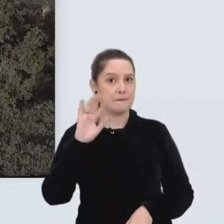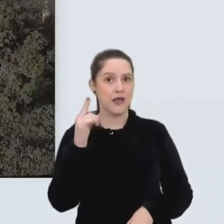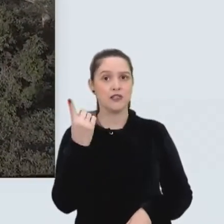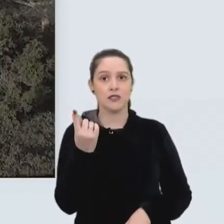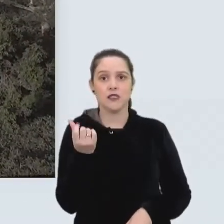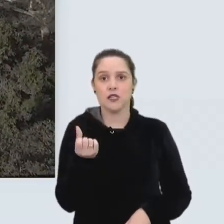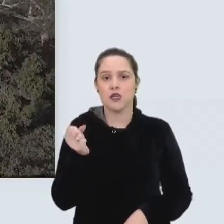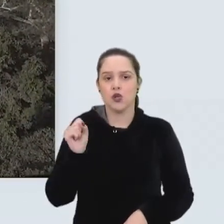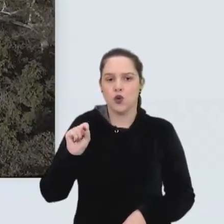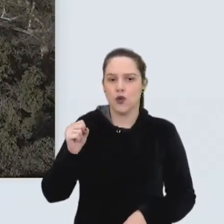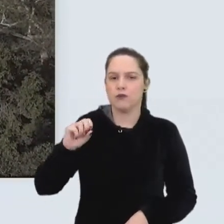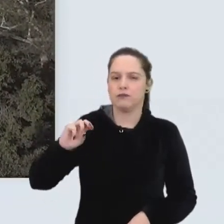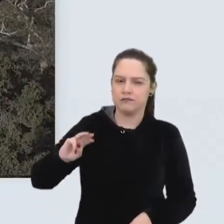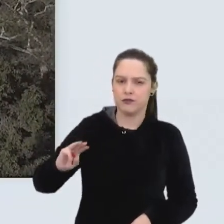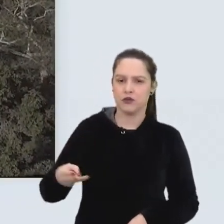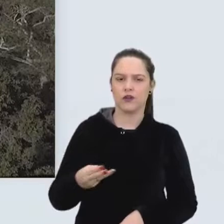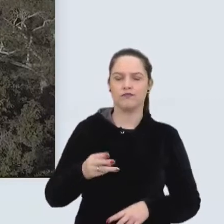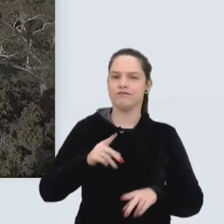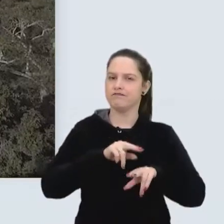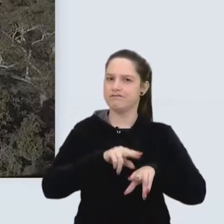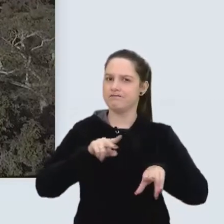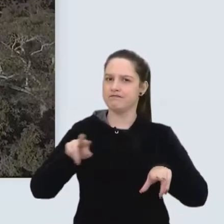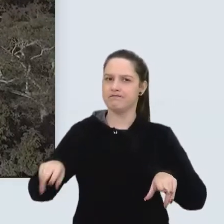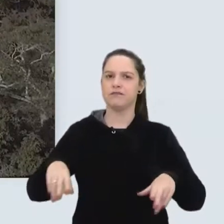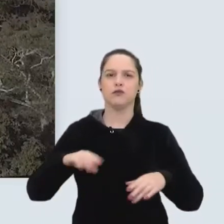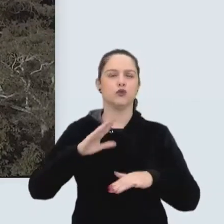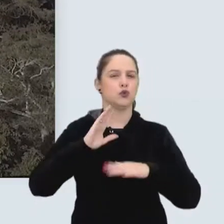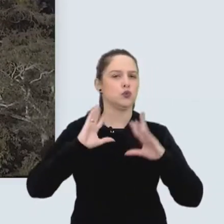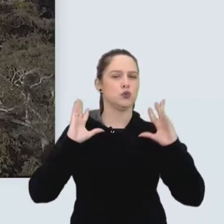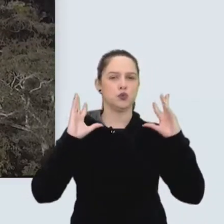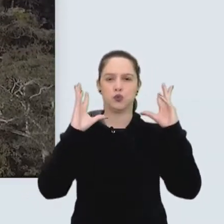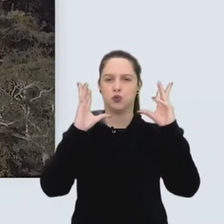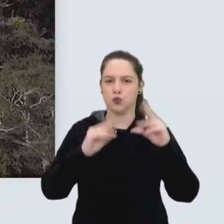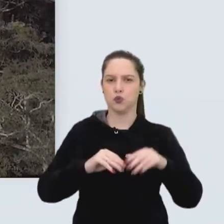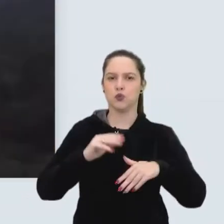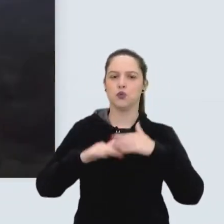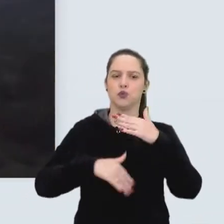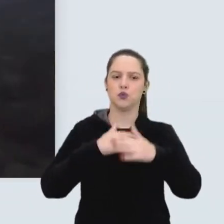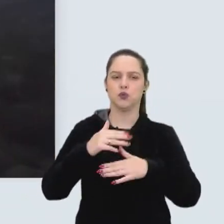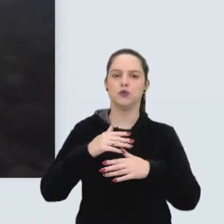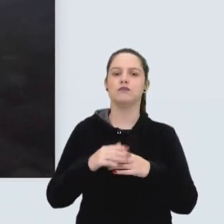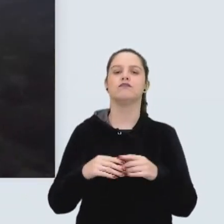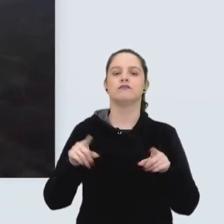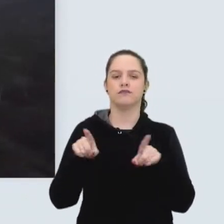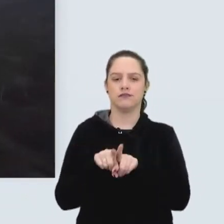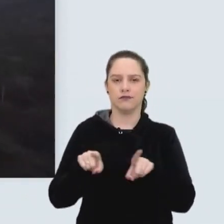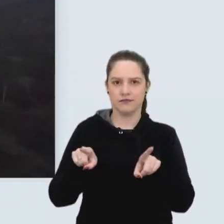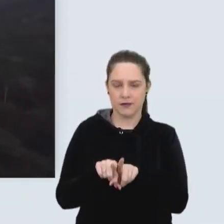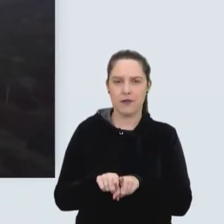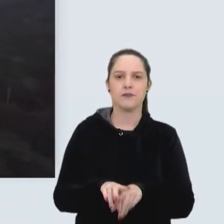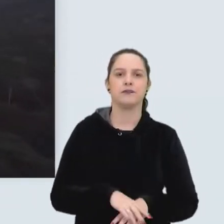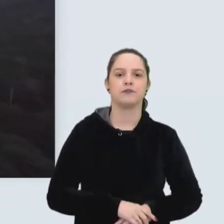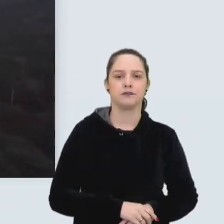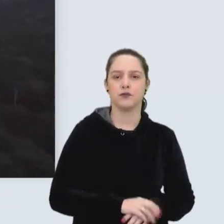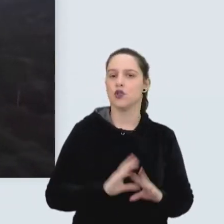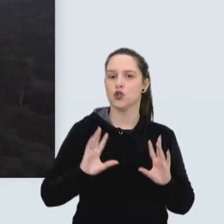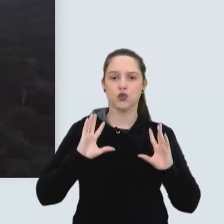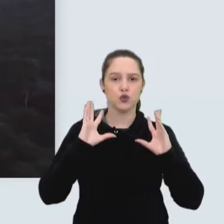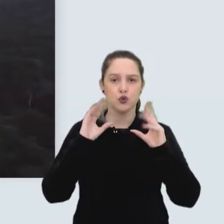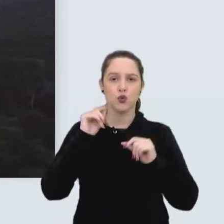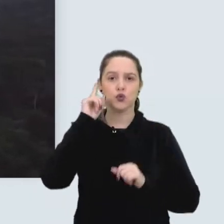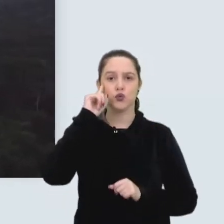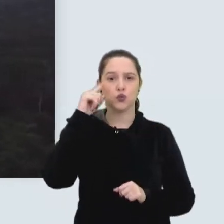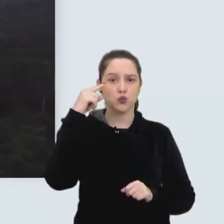168 milhões de hectares só de unidades federais, além das áreas estaduais e municipais. Todas reunidas